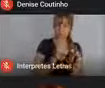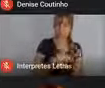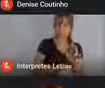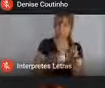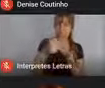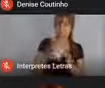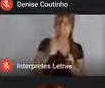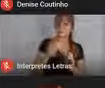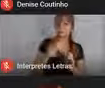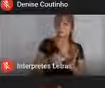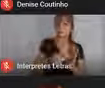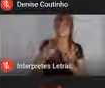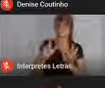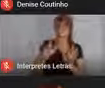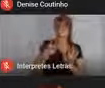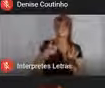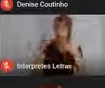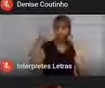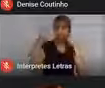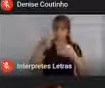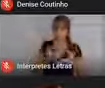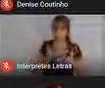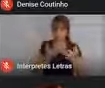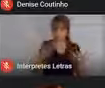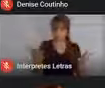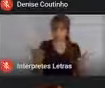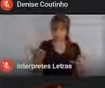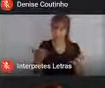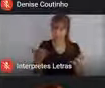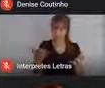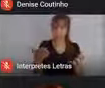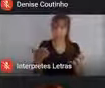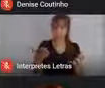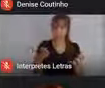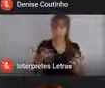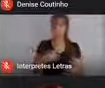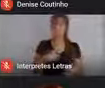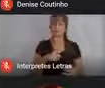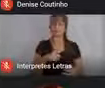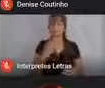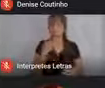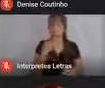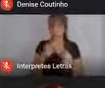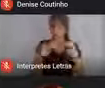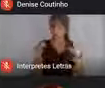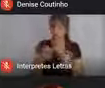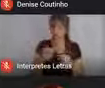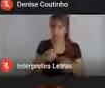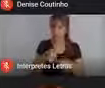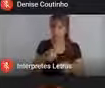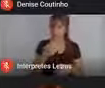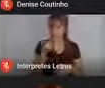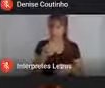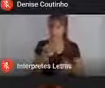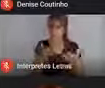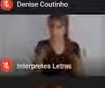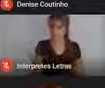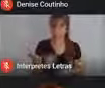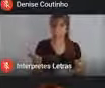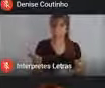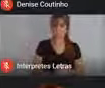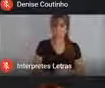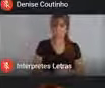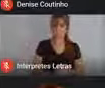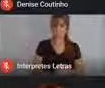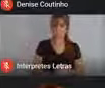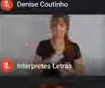Primeiramente, antes de falar dessas duas considerações finais, eu gostaria de colocar uma questão que emerge desse